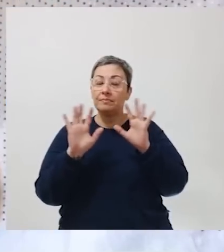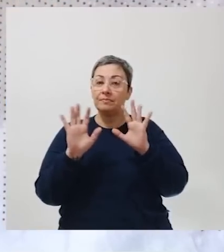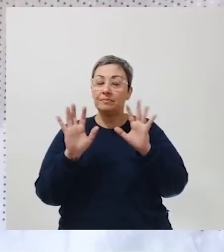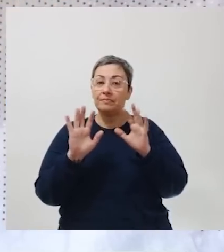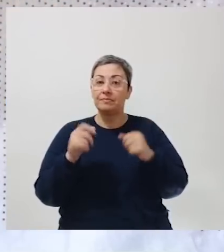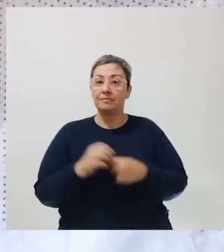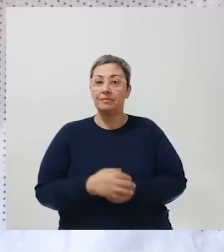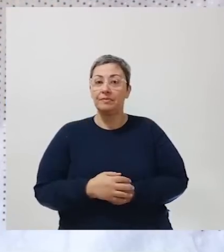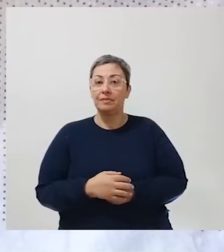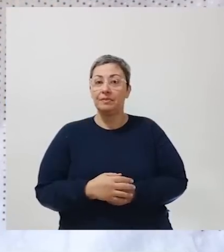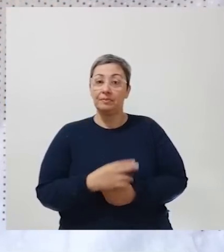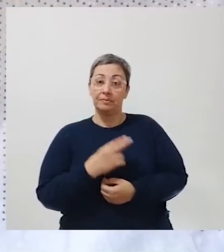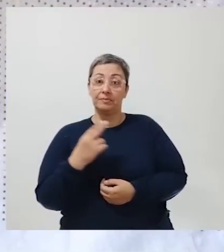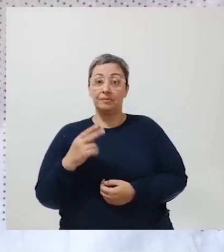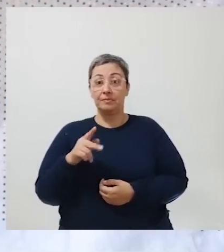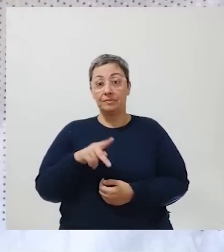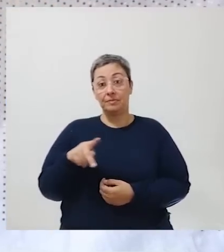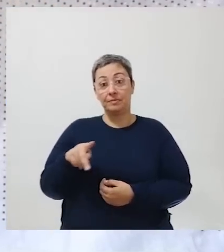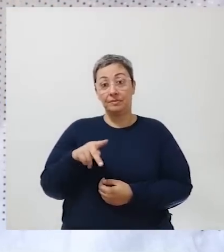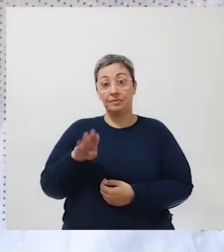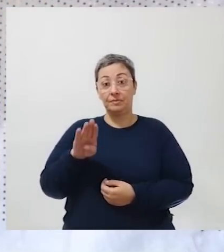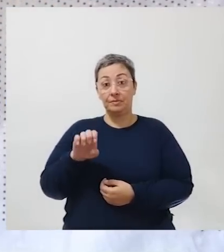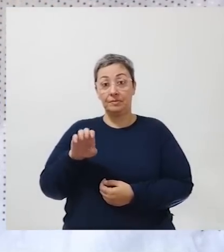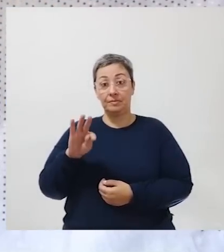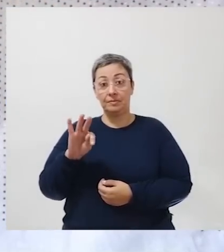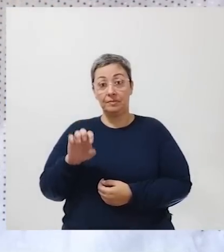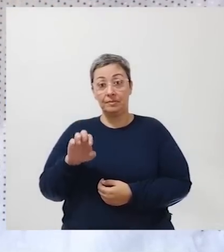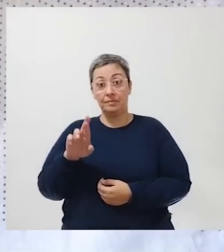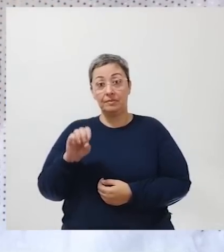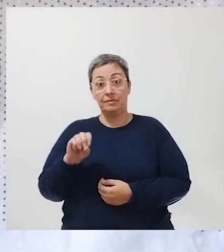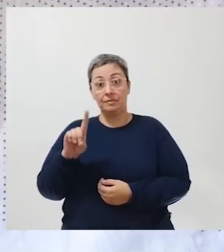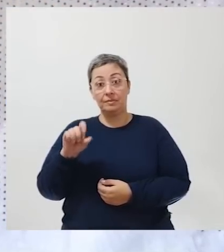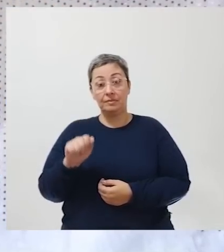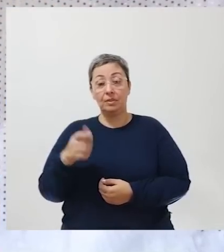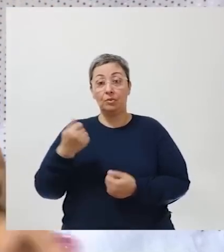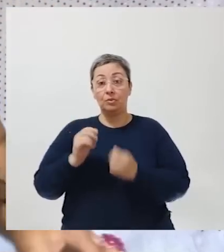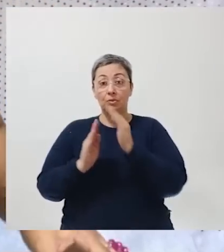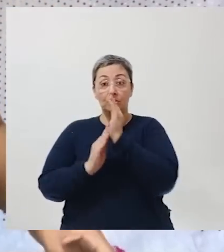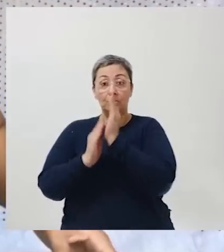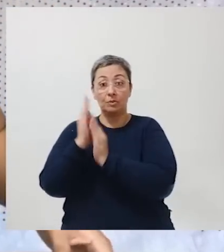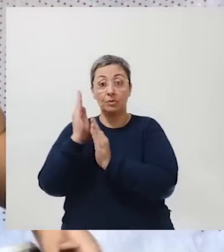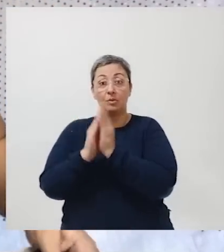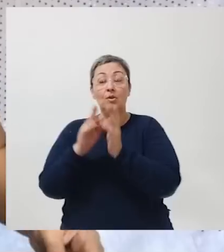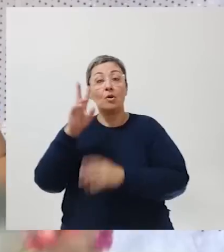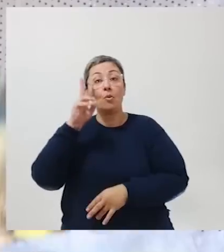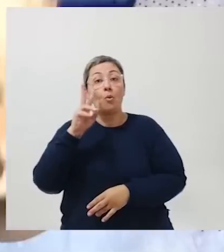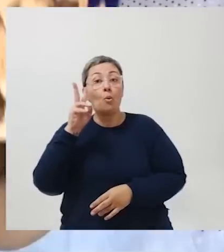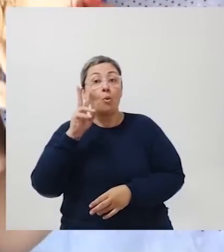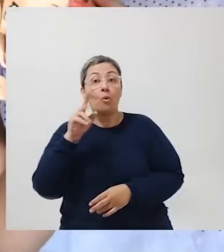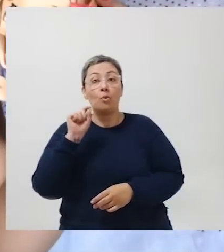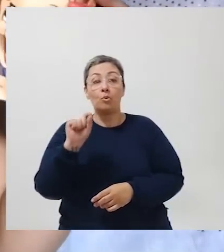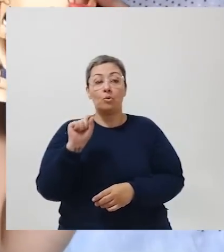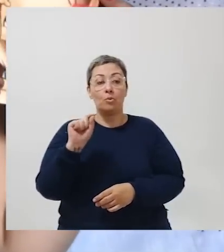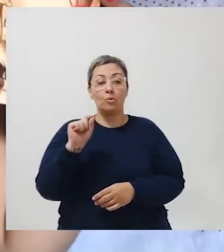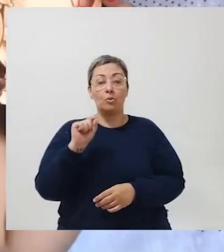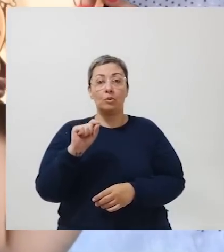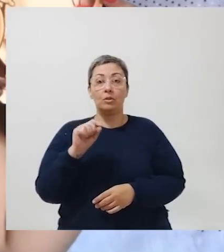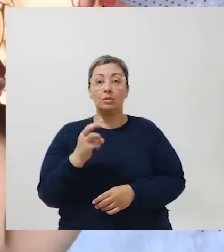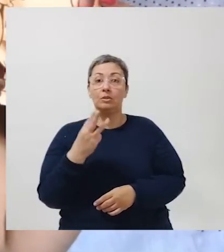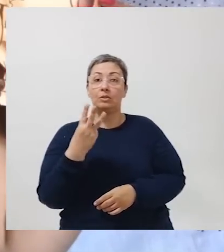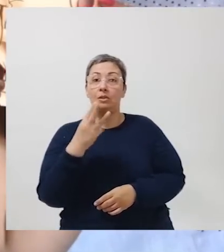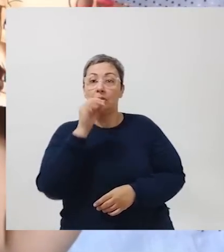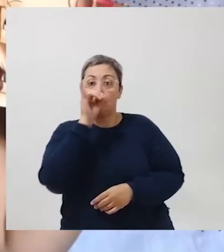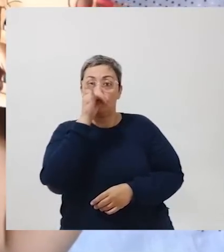Oi! Eu sou a professora Beth Rodas e hoje eu vim contar para vocês a história